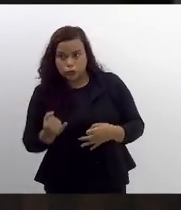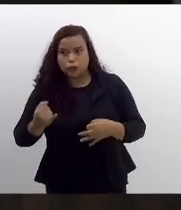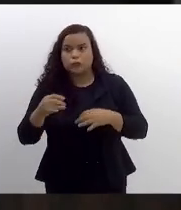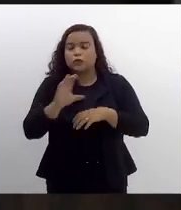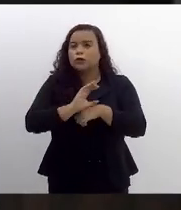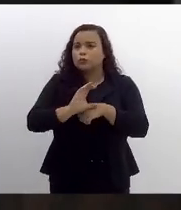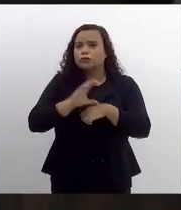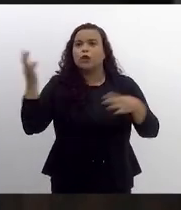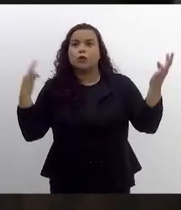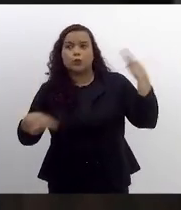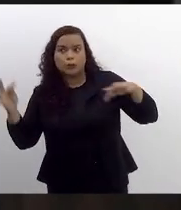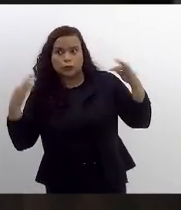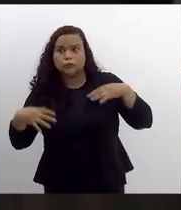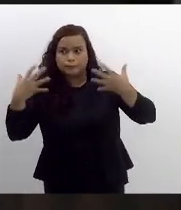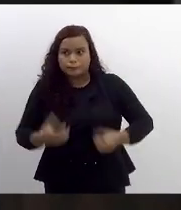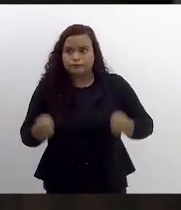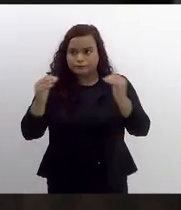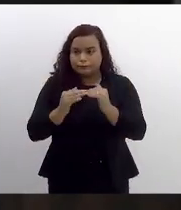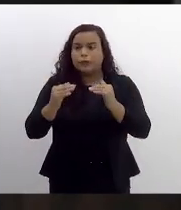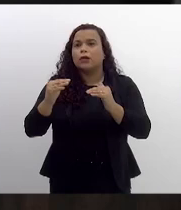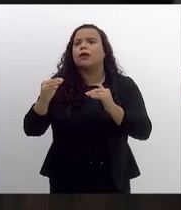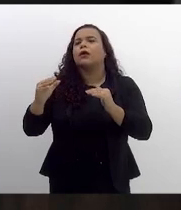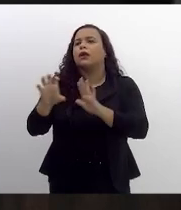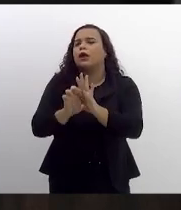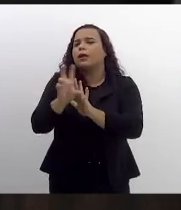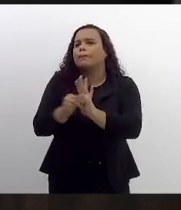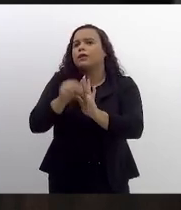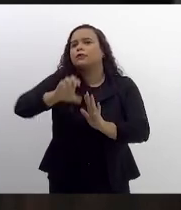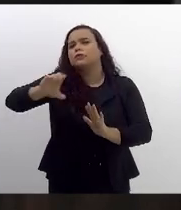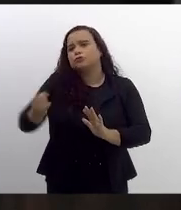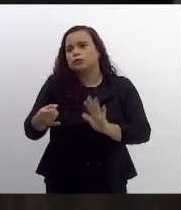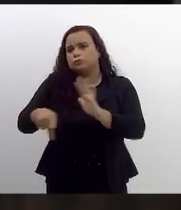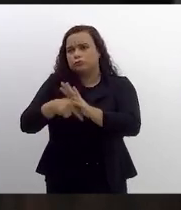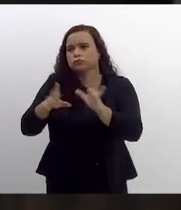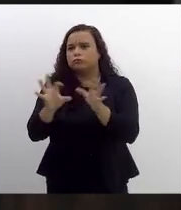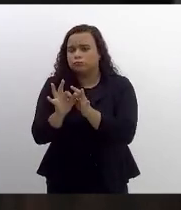turismo favorável com as emendas de 16 J